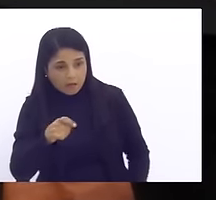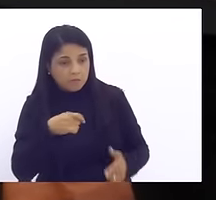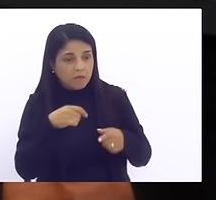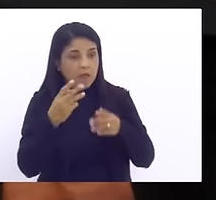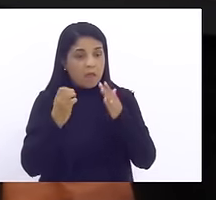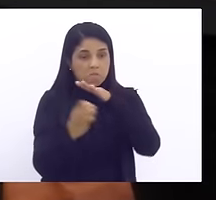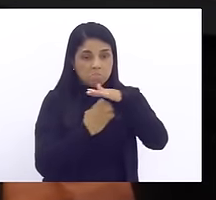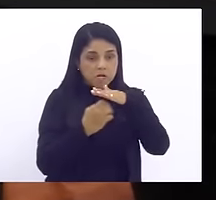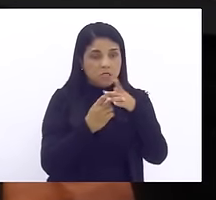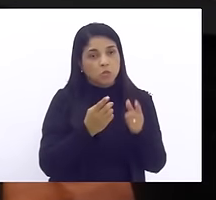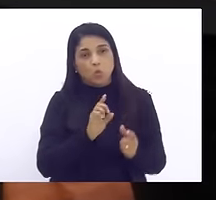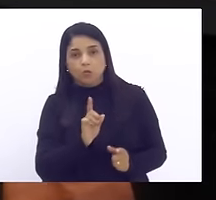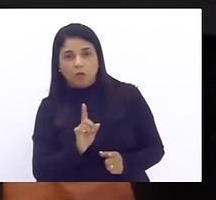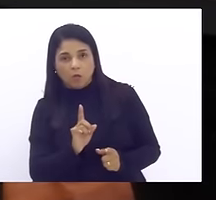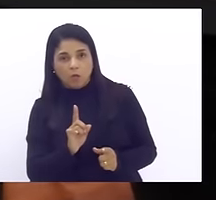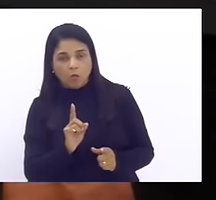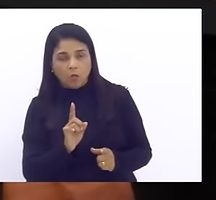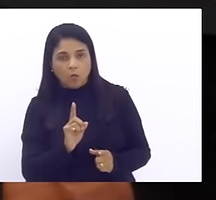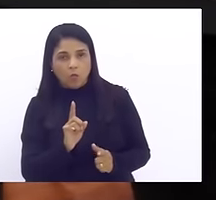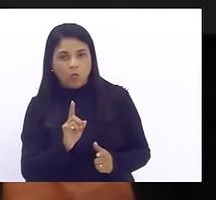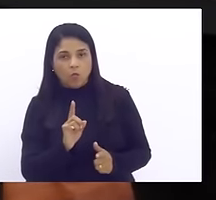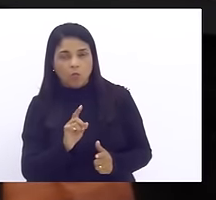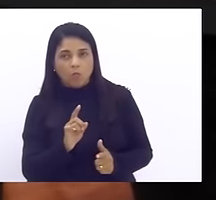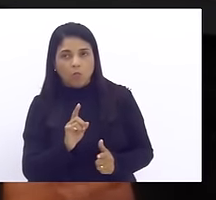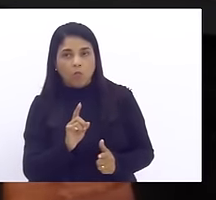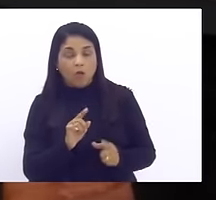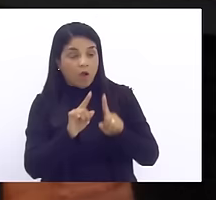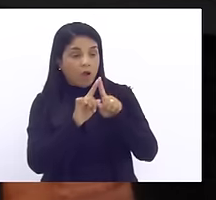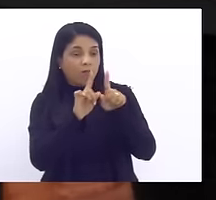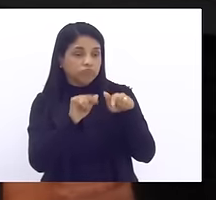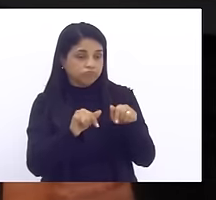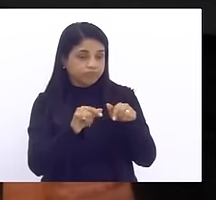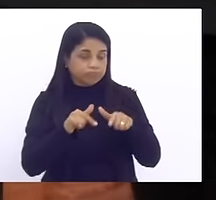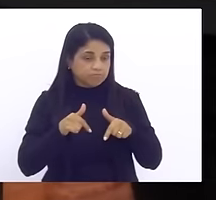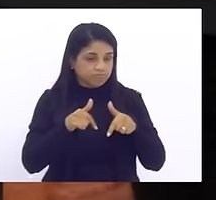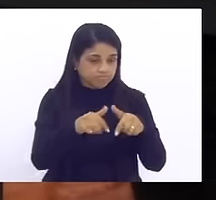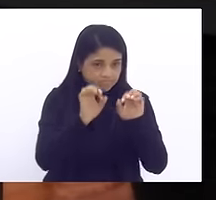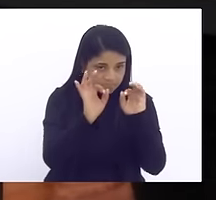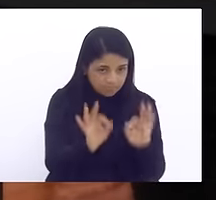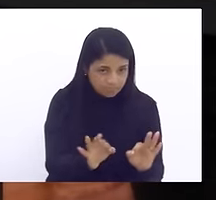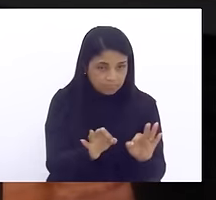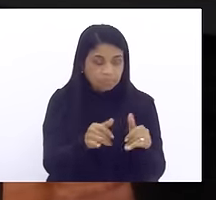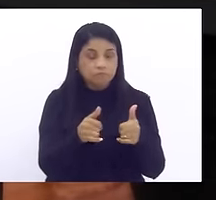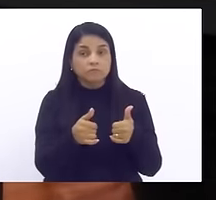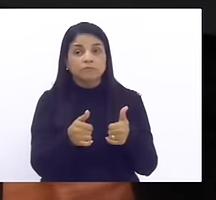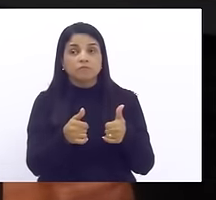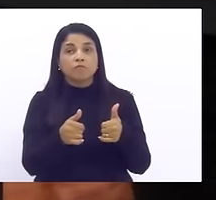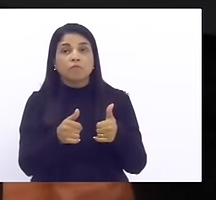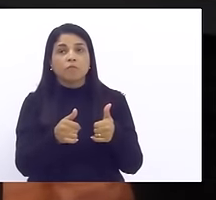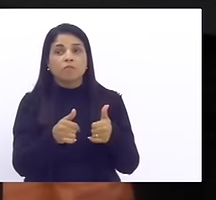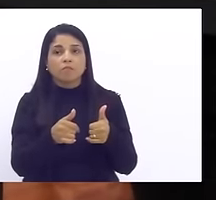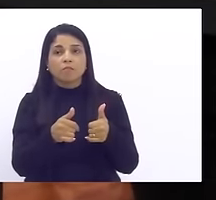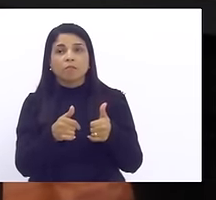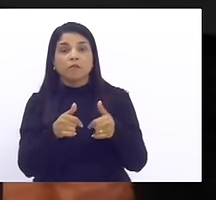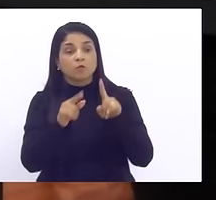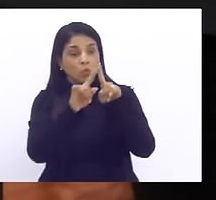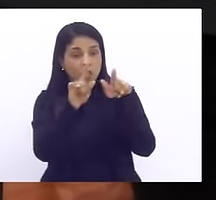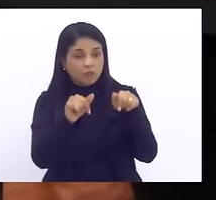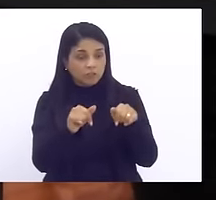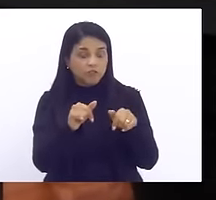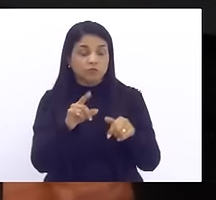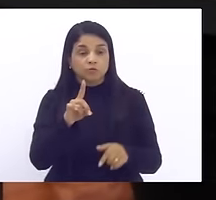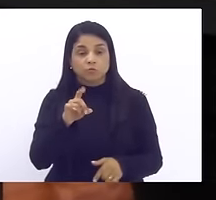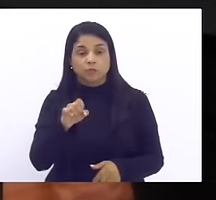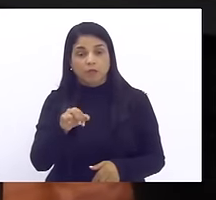obviamente que não é isso parece não ser a a medida correta ou adequada é claro que se tiver com com a gente do deto